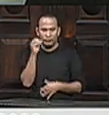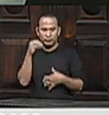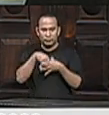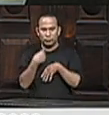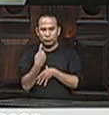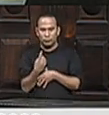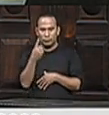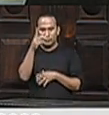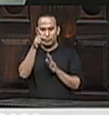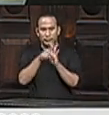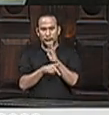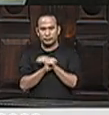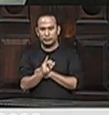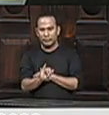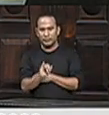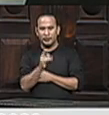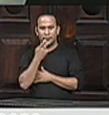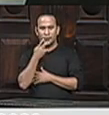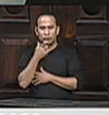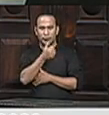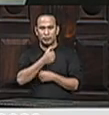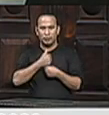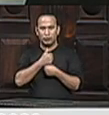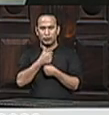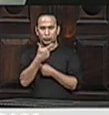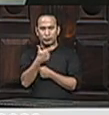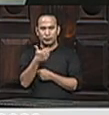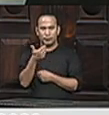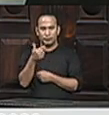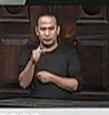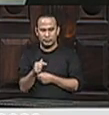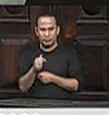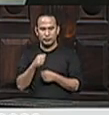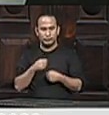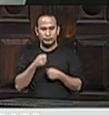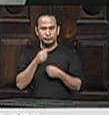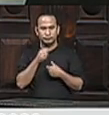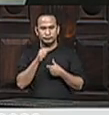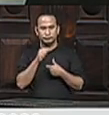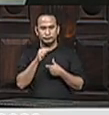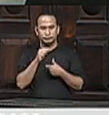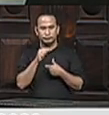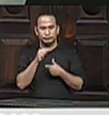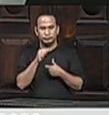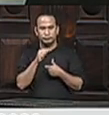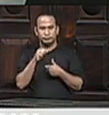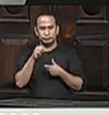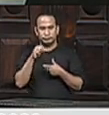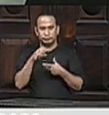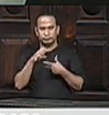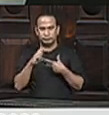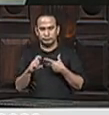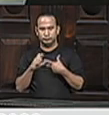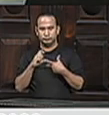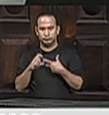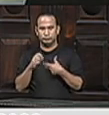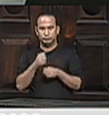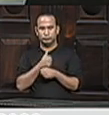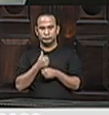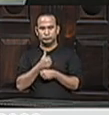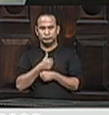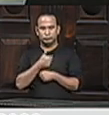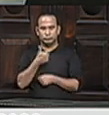nutricionista Cláudia Azevedo, representando o Sindicato dos Panificadores de Niterói, que assume a presidência desse conselho na data de hoje. Obrigado.